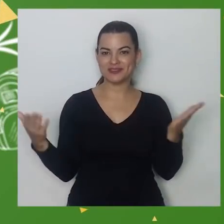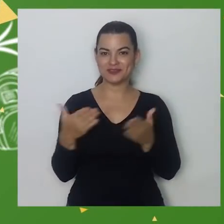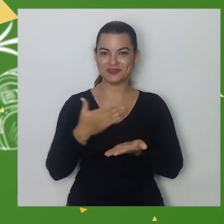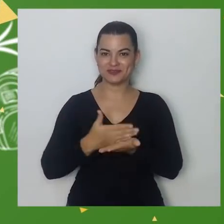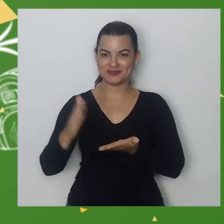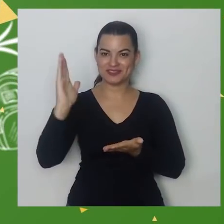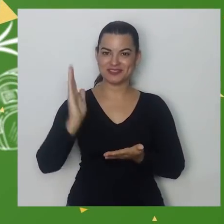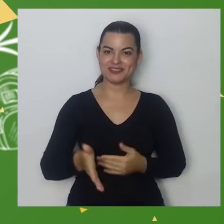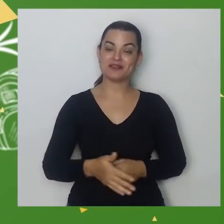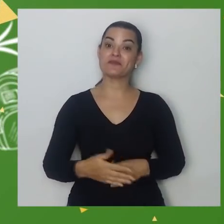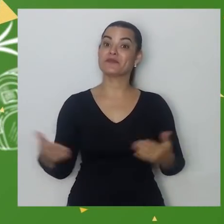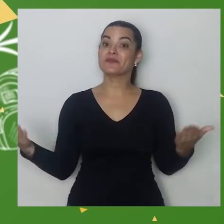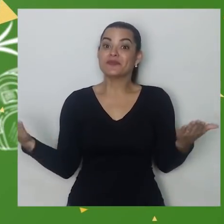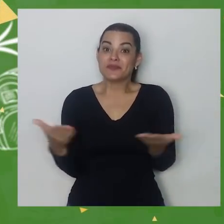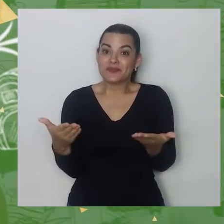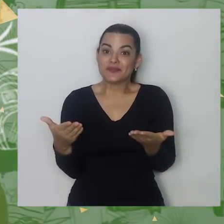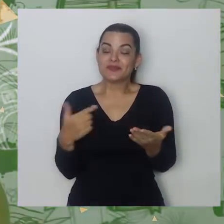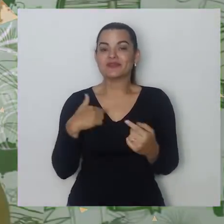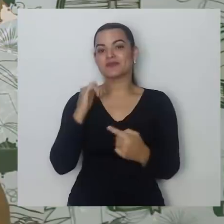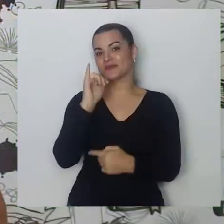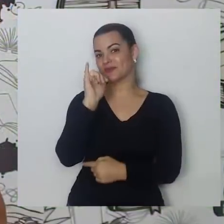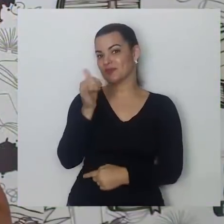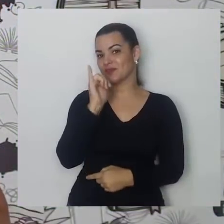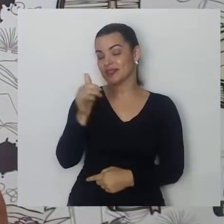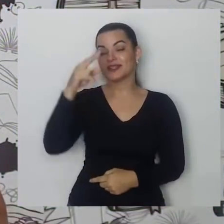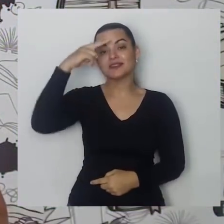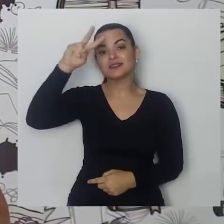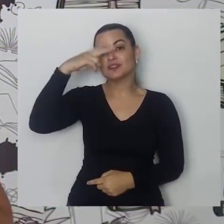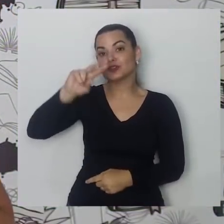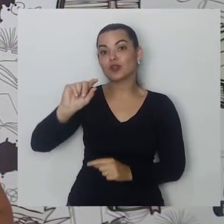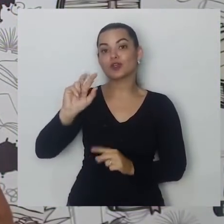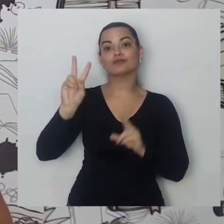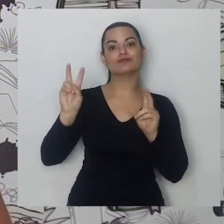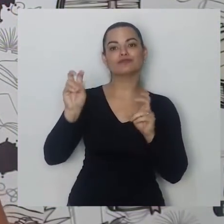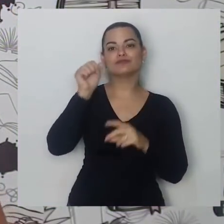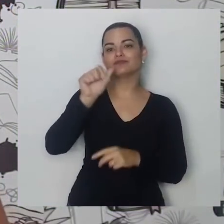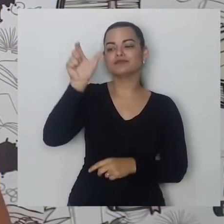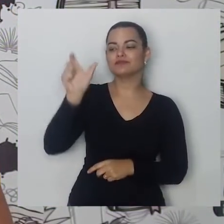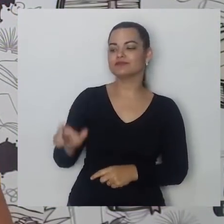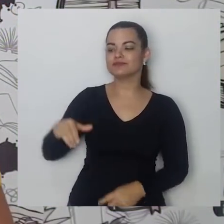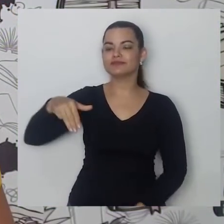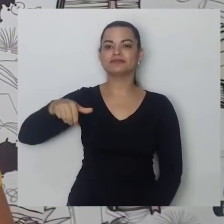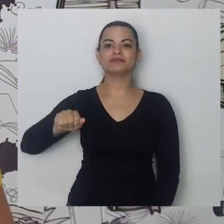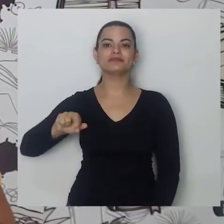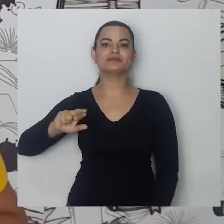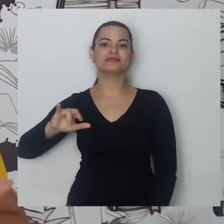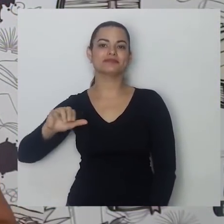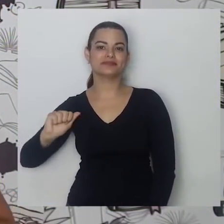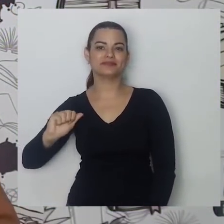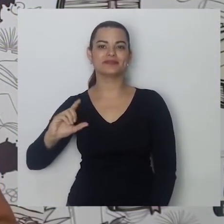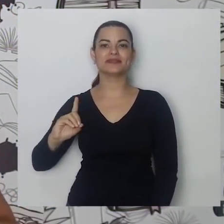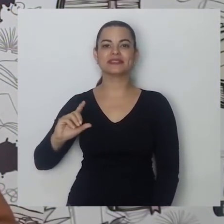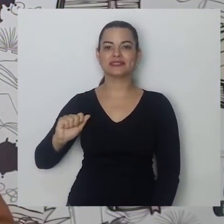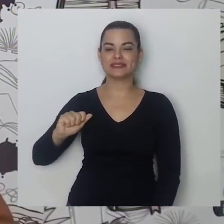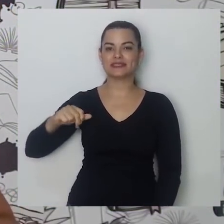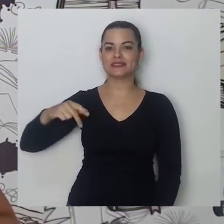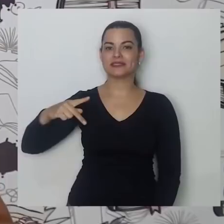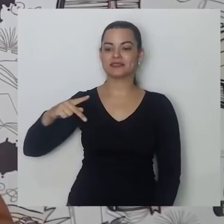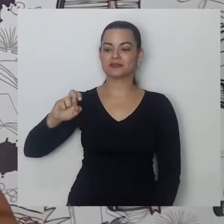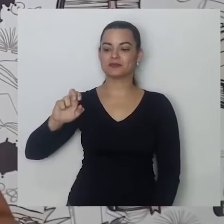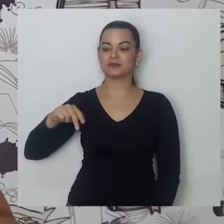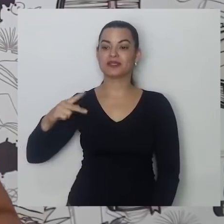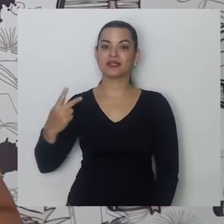começar. Hoje eu vou te contar a história da Maria da Penha. Muitas